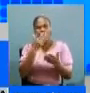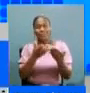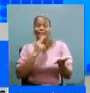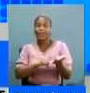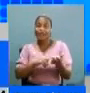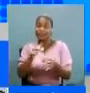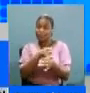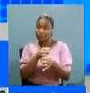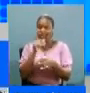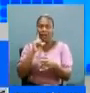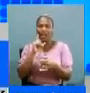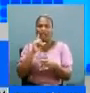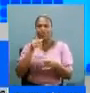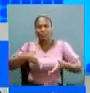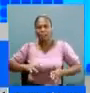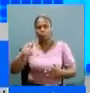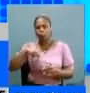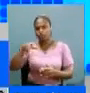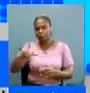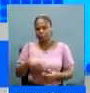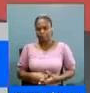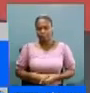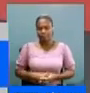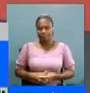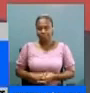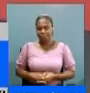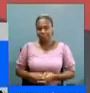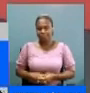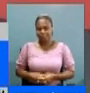segunda geração, nascida em Portugal.